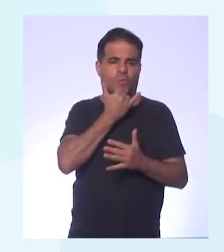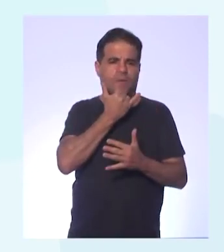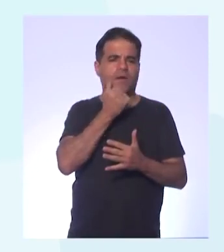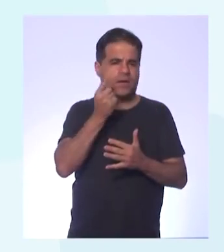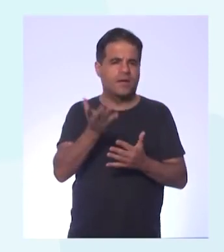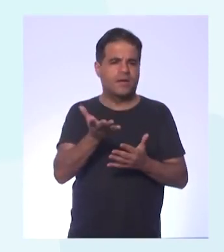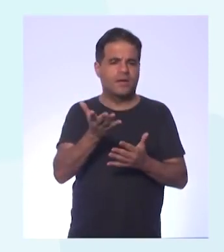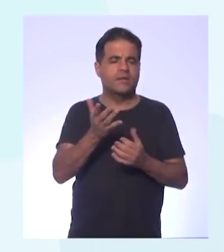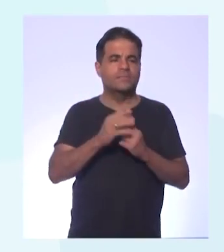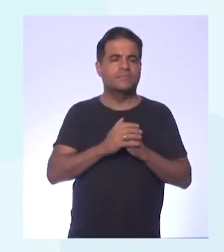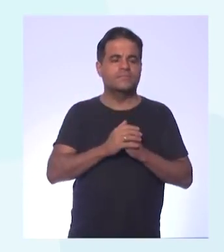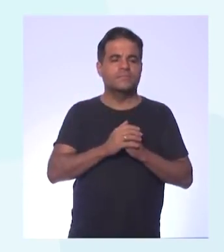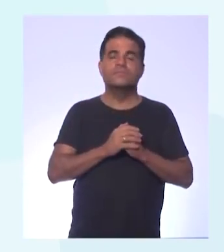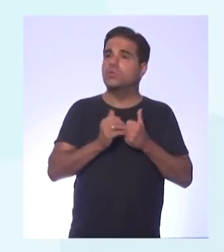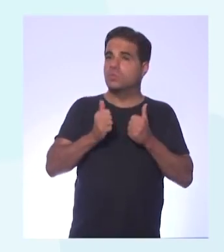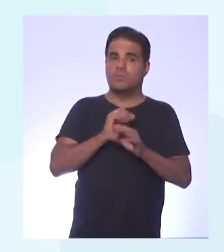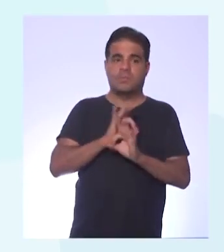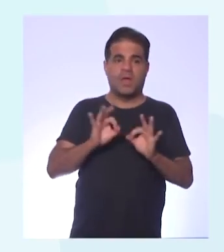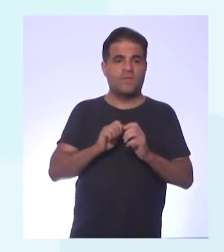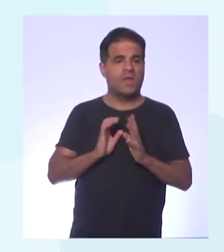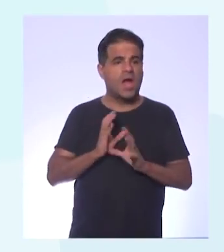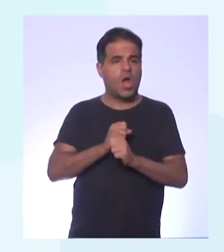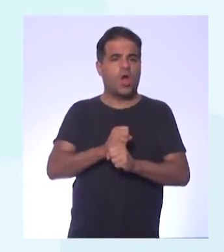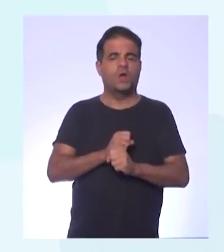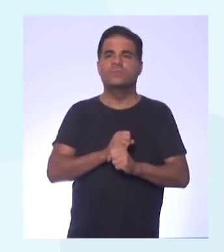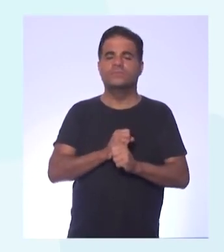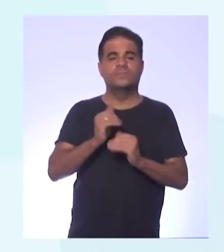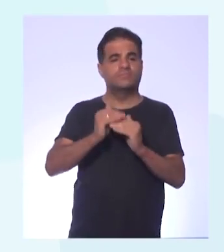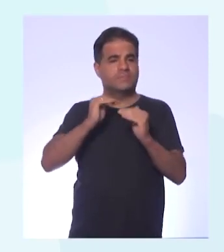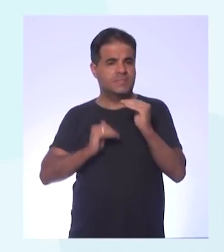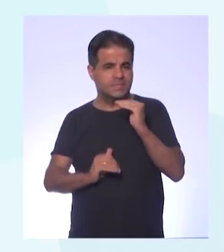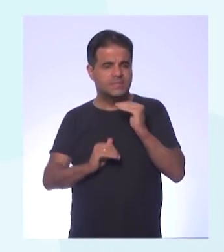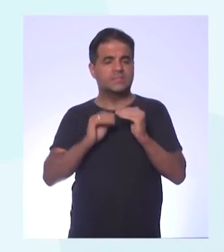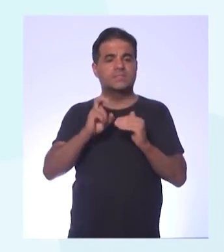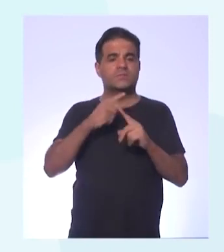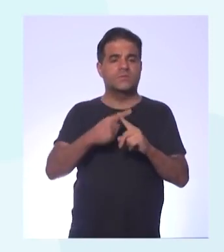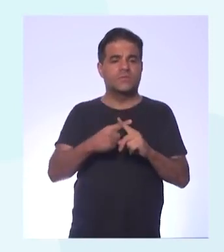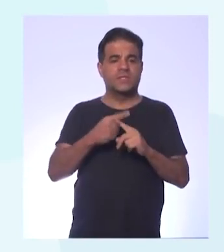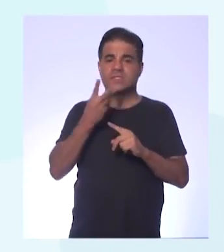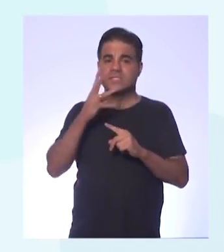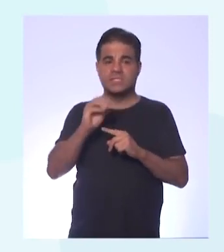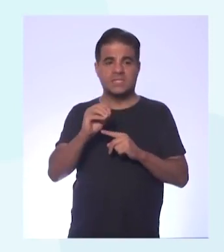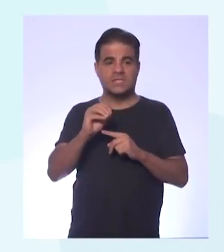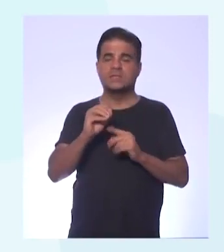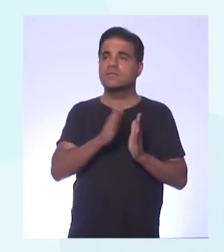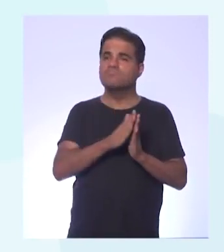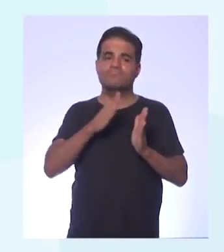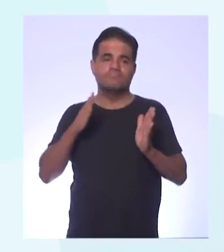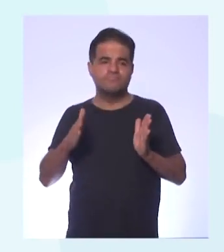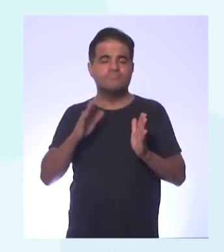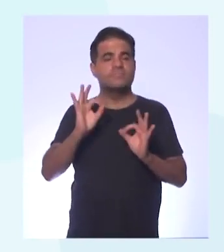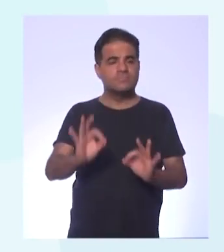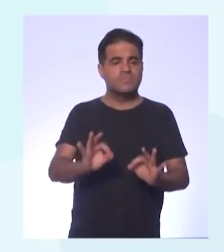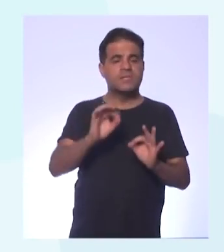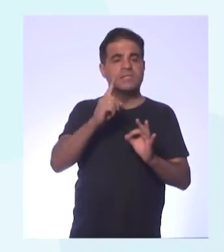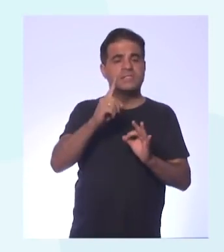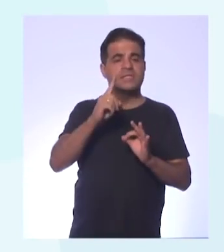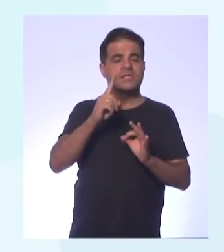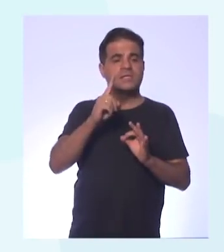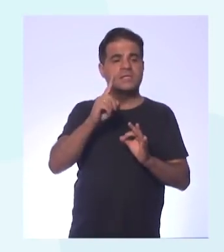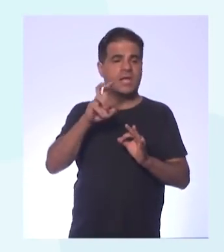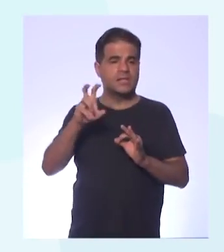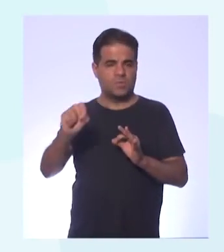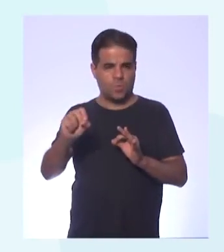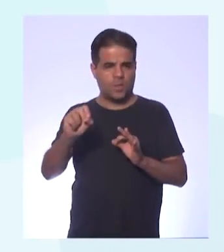gente. Tudo bem, vocês já fizeram a conta do de baixo. 5 vezes 30 dá